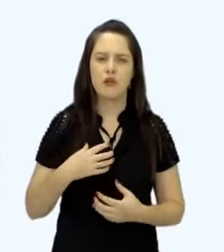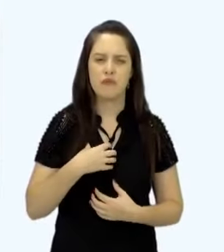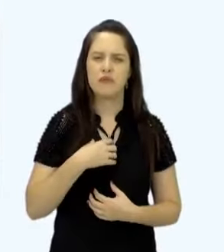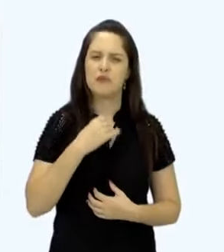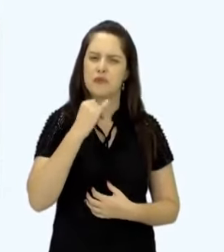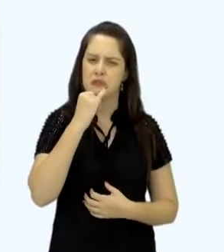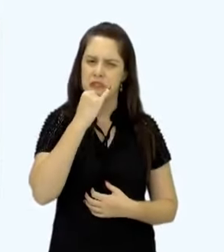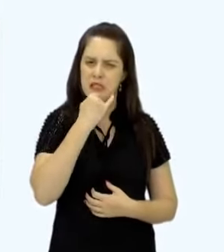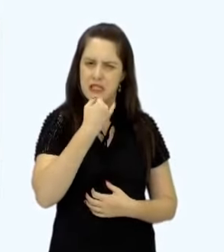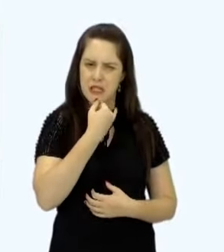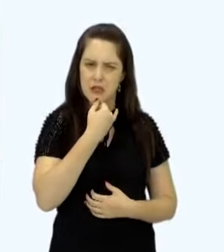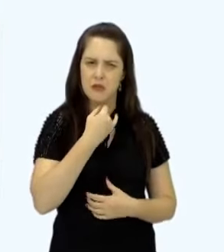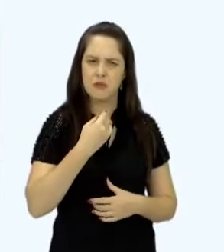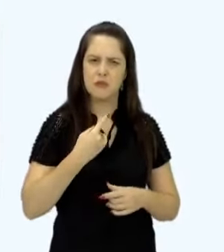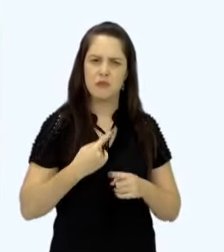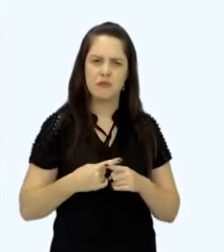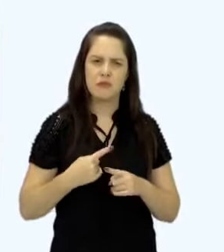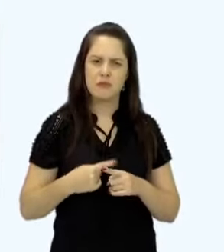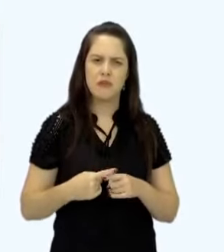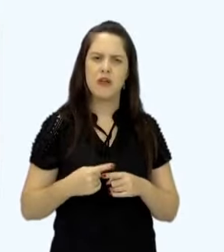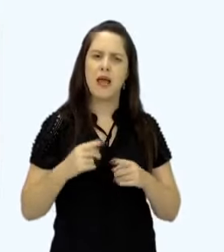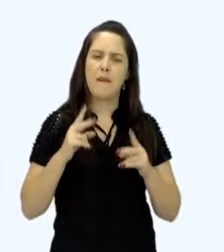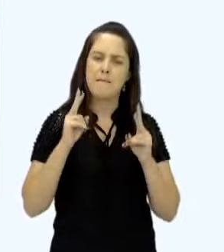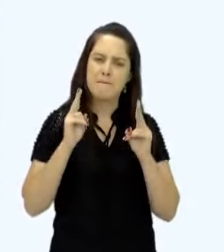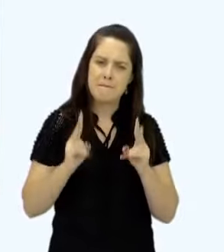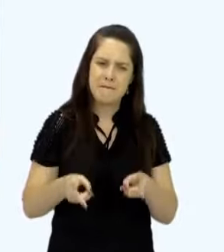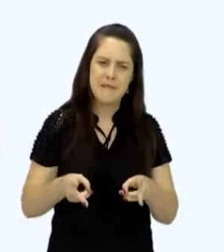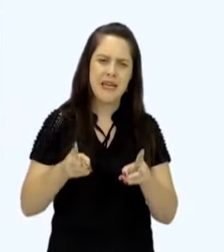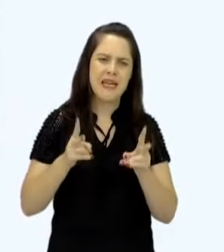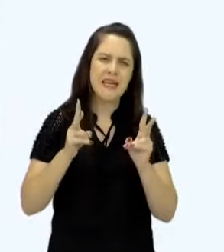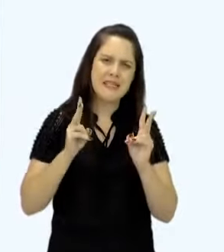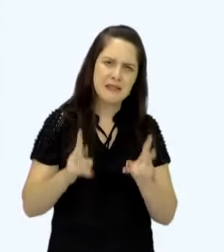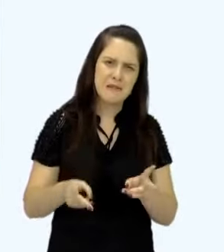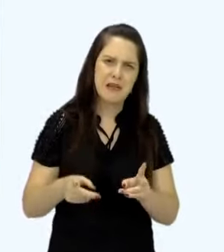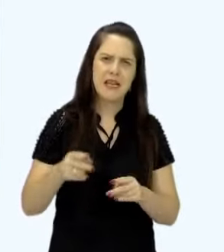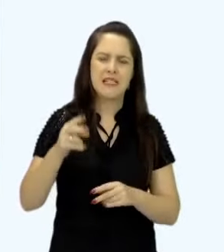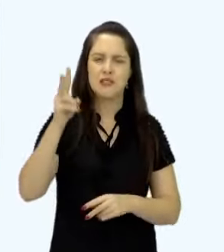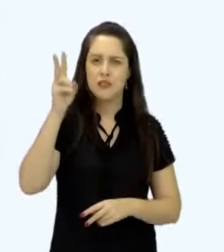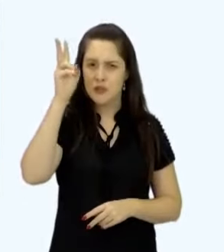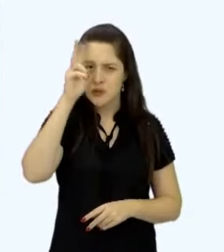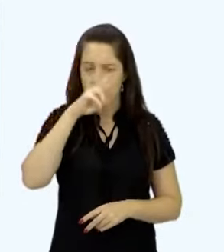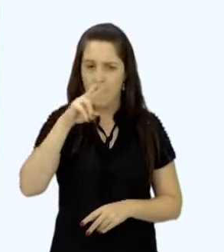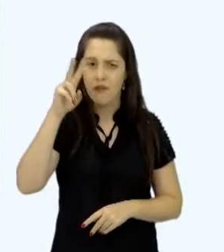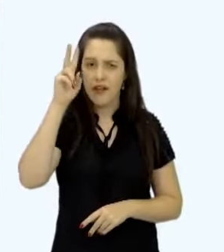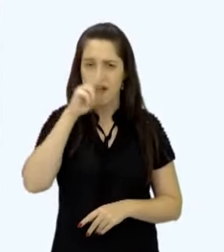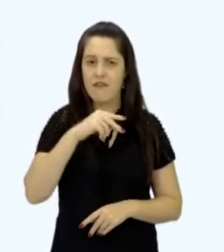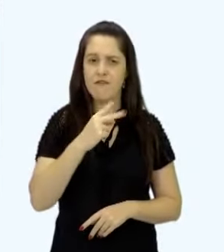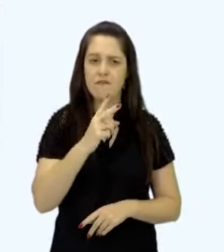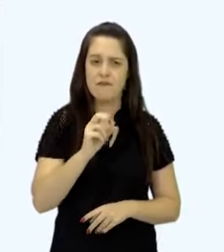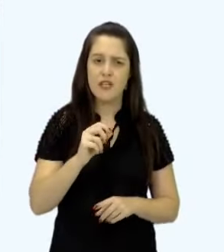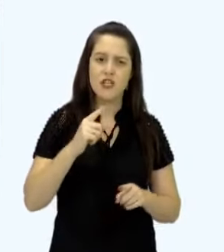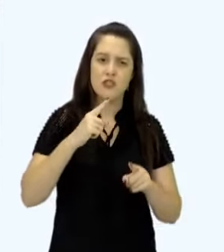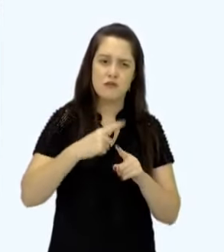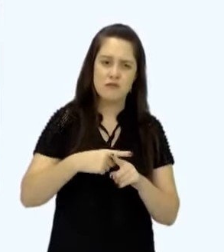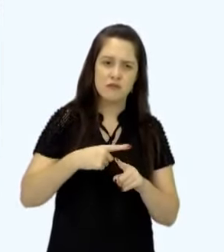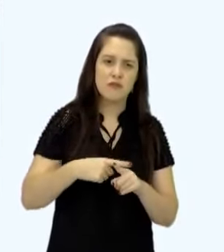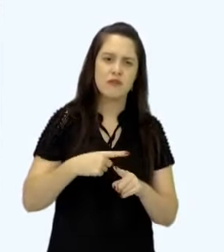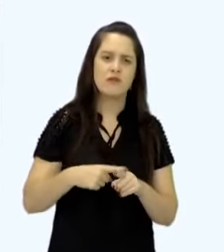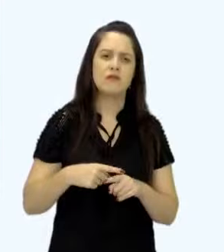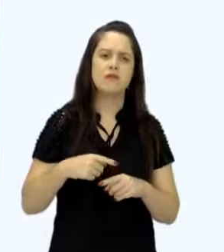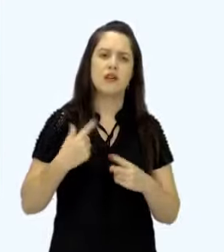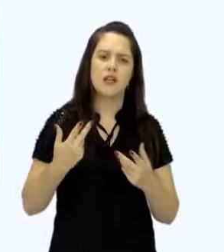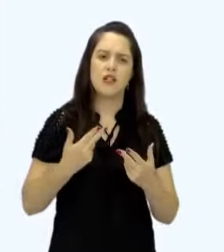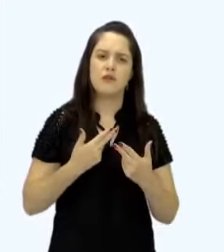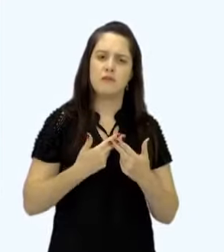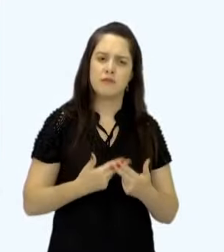chateada, triste, porque ele conta a mesma história 20 vezes, de não sei quem, etc. E assim, aquela